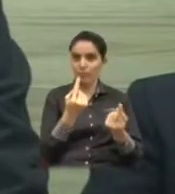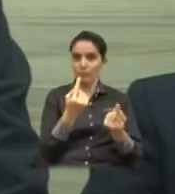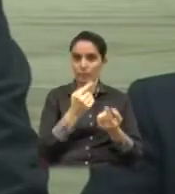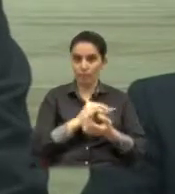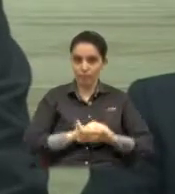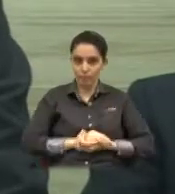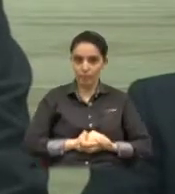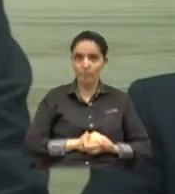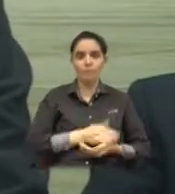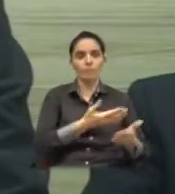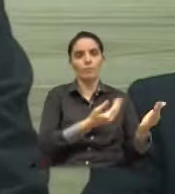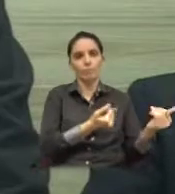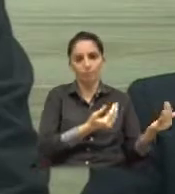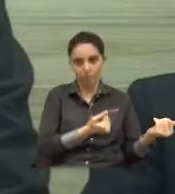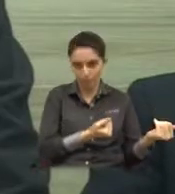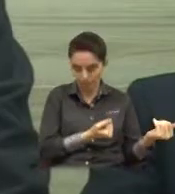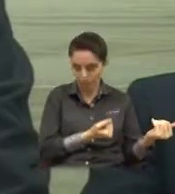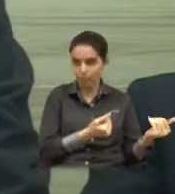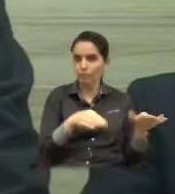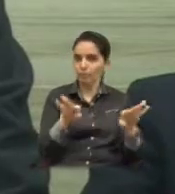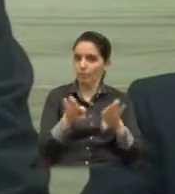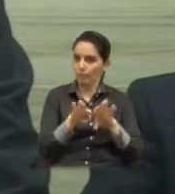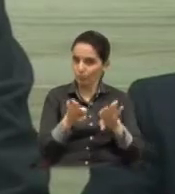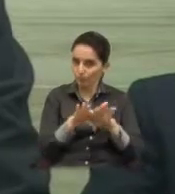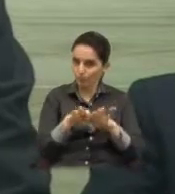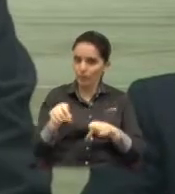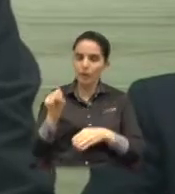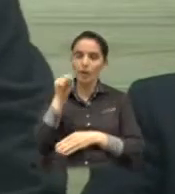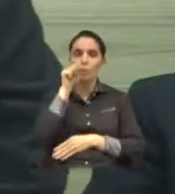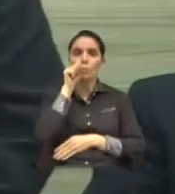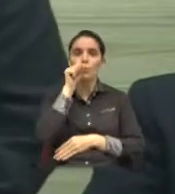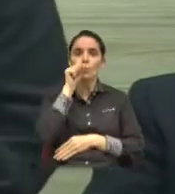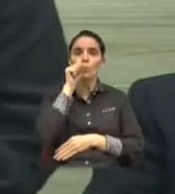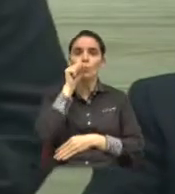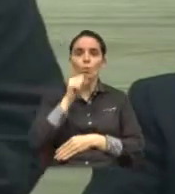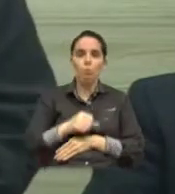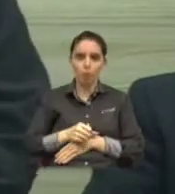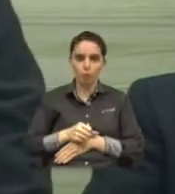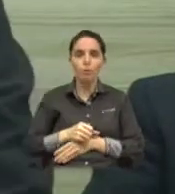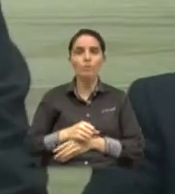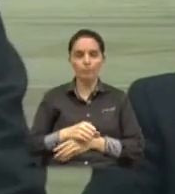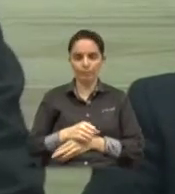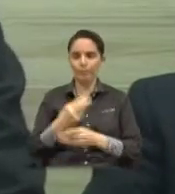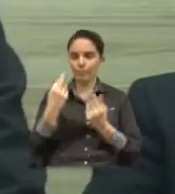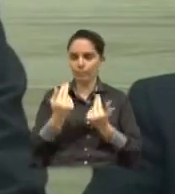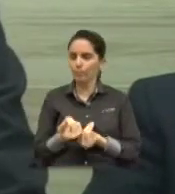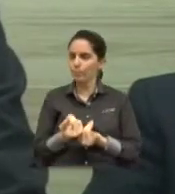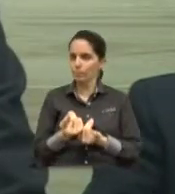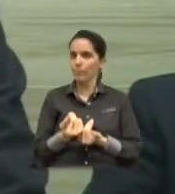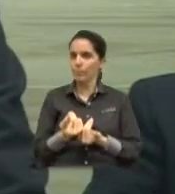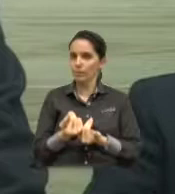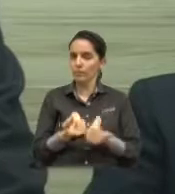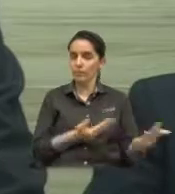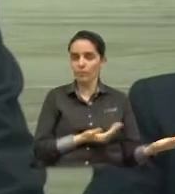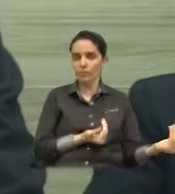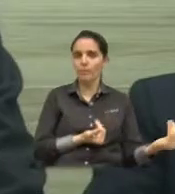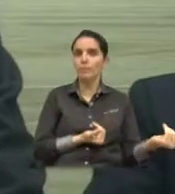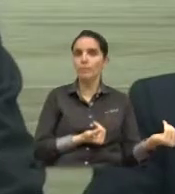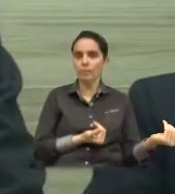etária mais propensa ao cachimbo d'água. Os adolescentes são aqueles que mais